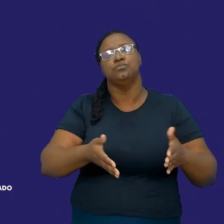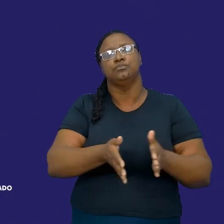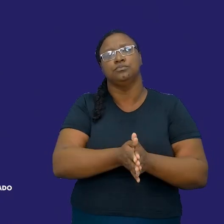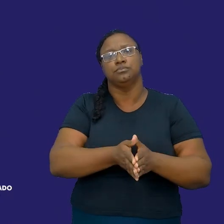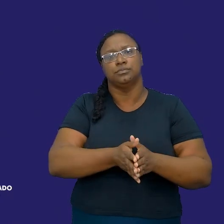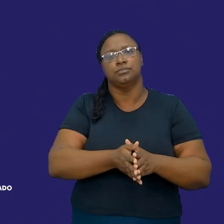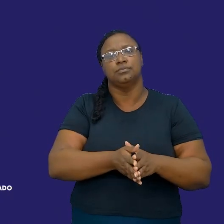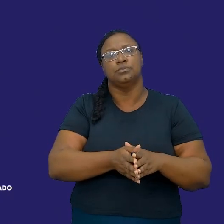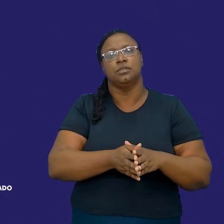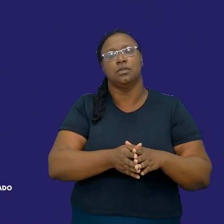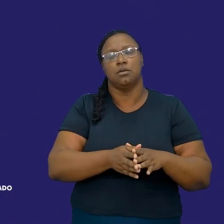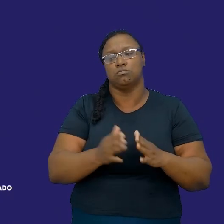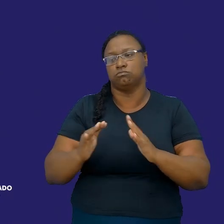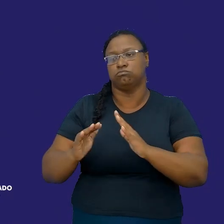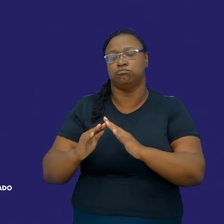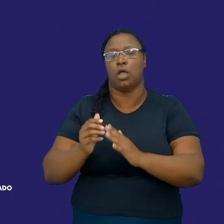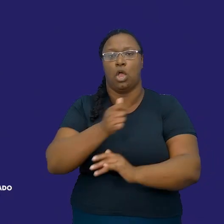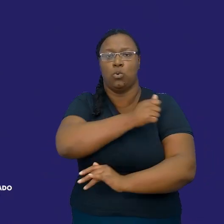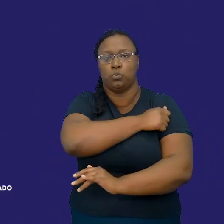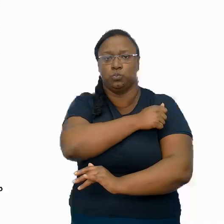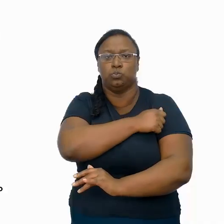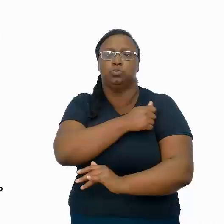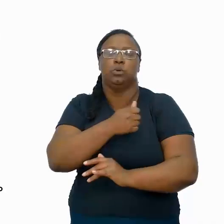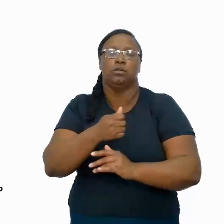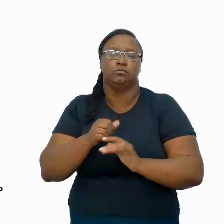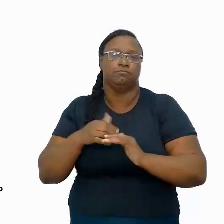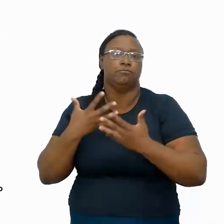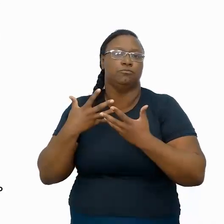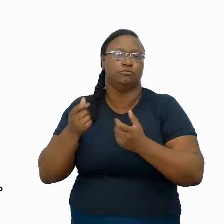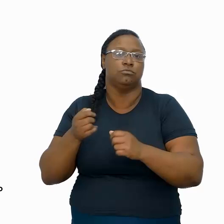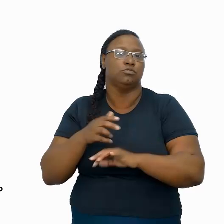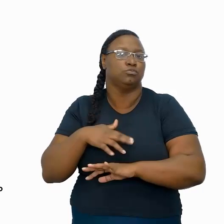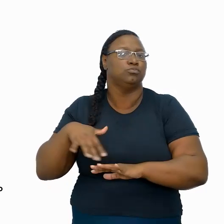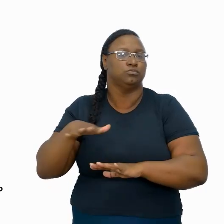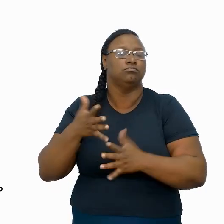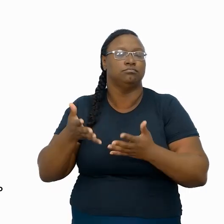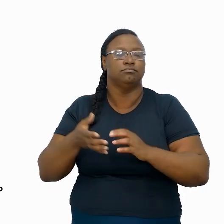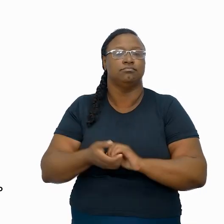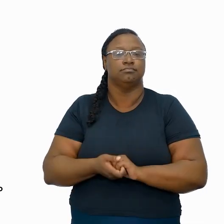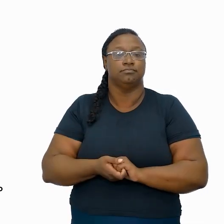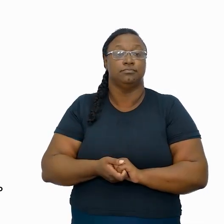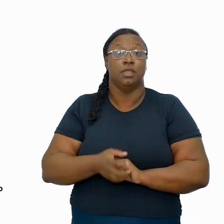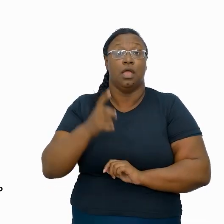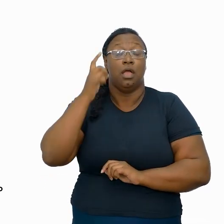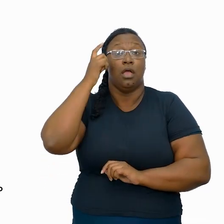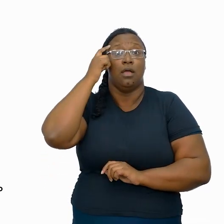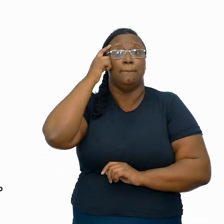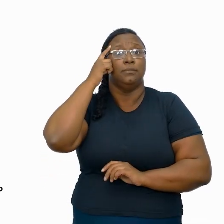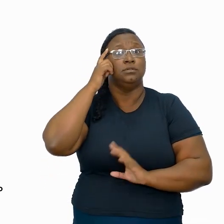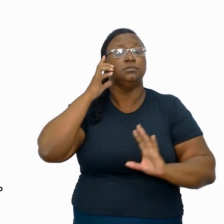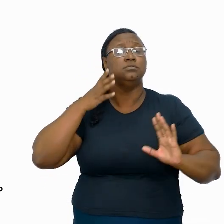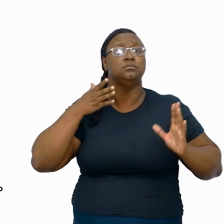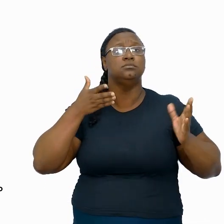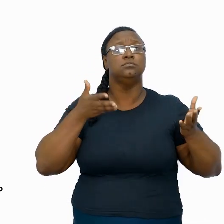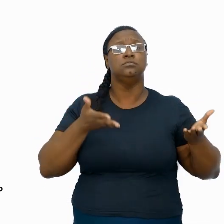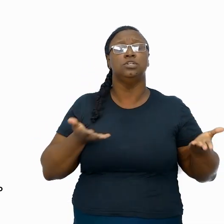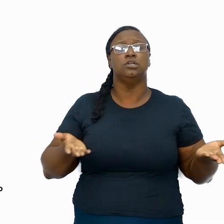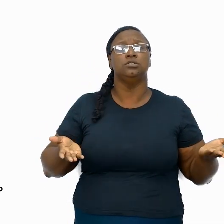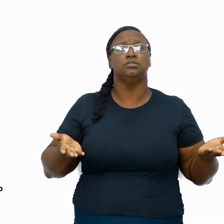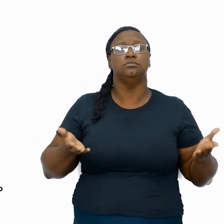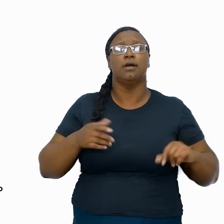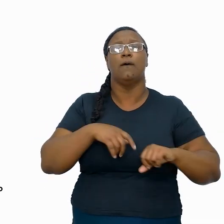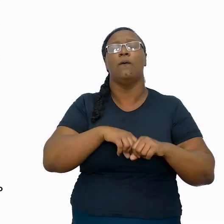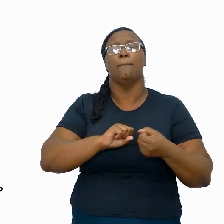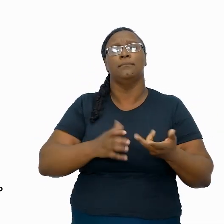têm acesso e tudo mais. Vamos pensar aí, então, né, quais são os nossos objetivos aqui para essa